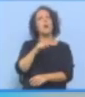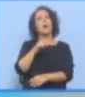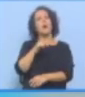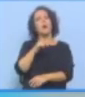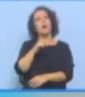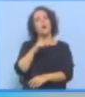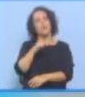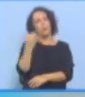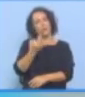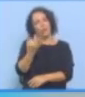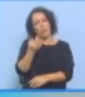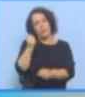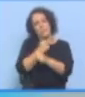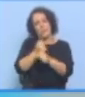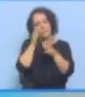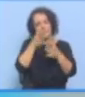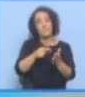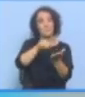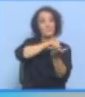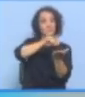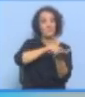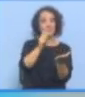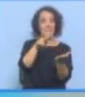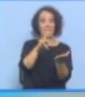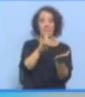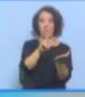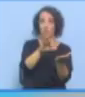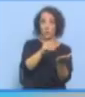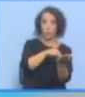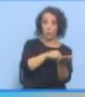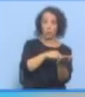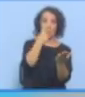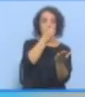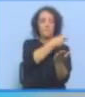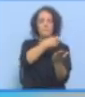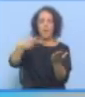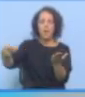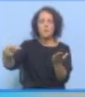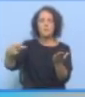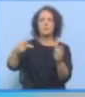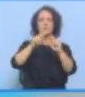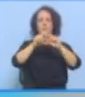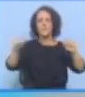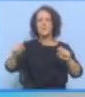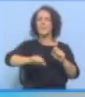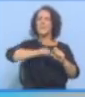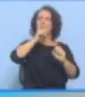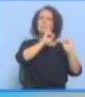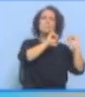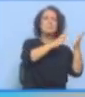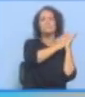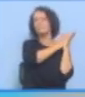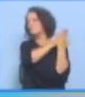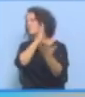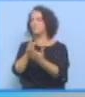fiz algum trabalho sobre isso. Nos Evangelhos, se há frase que aparece do princípio ao fim dos Evangelhos,